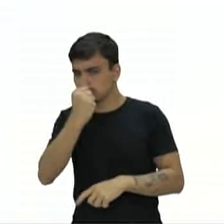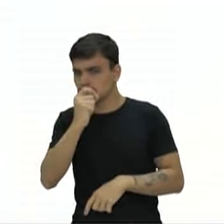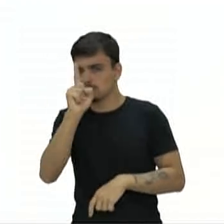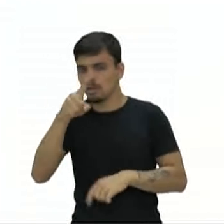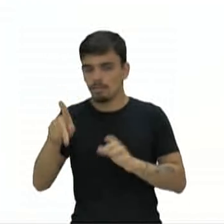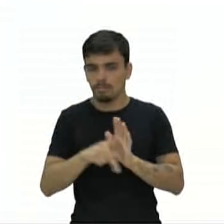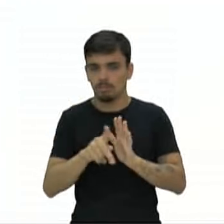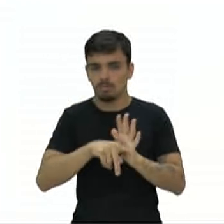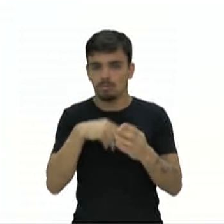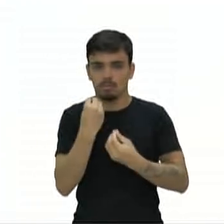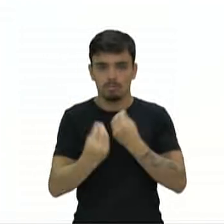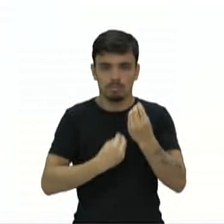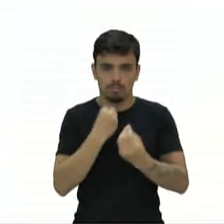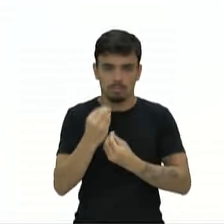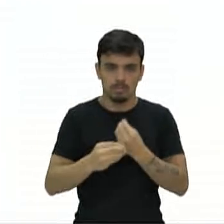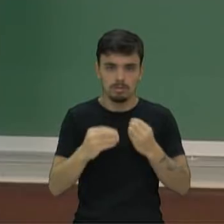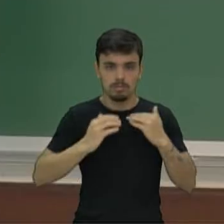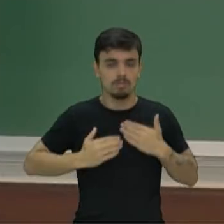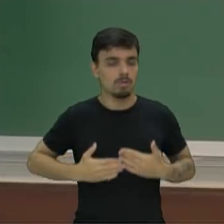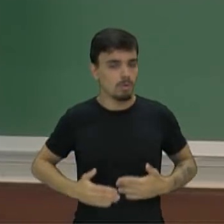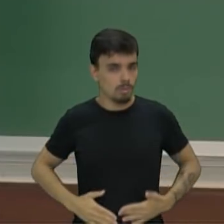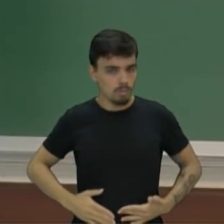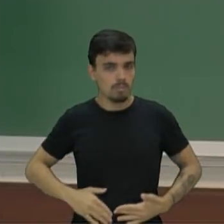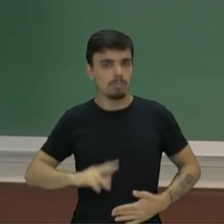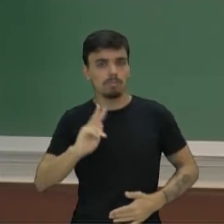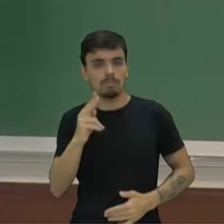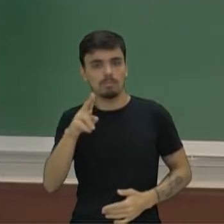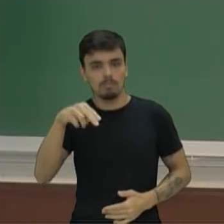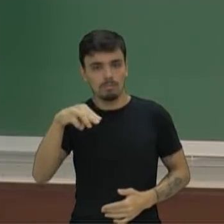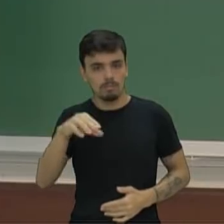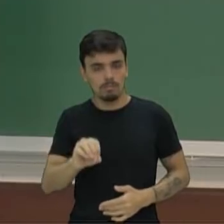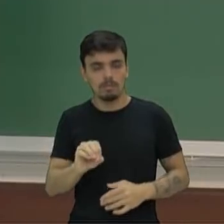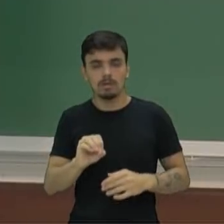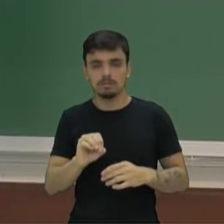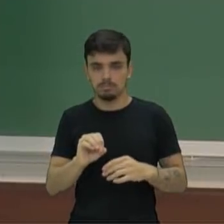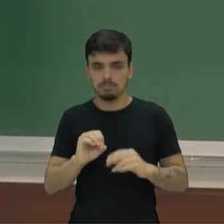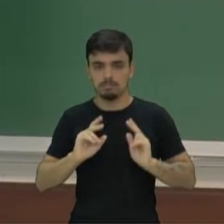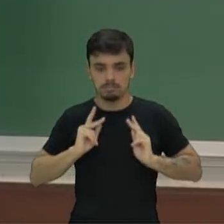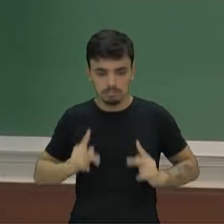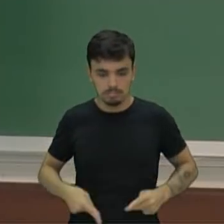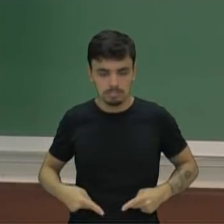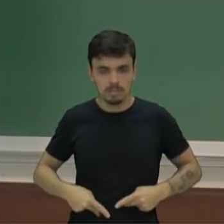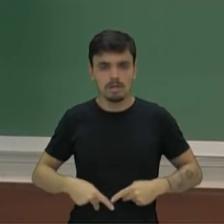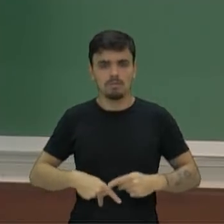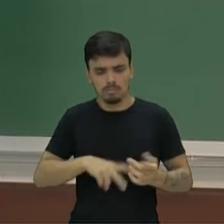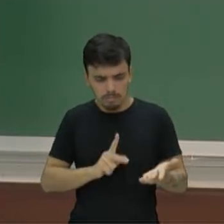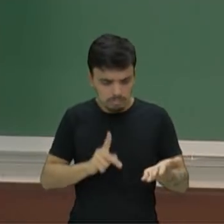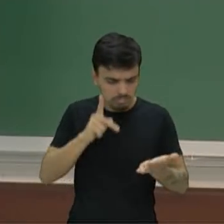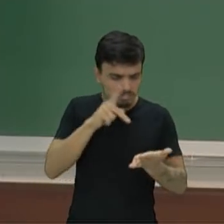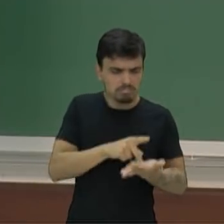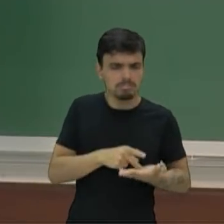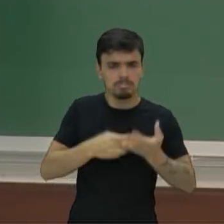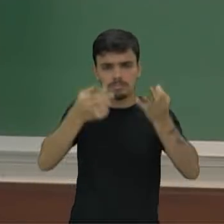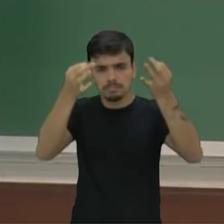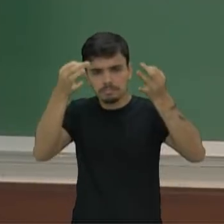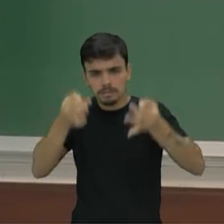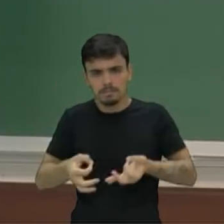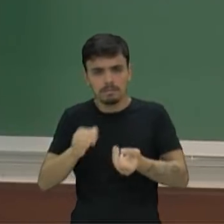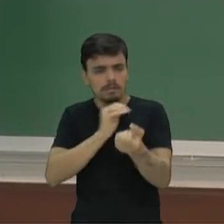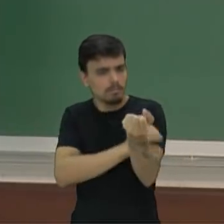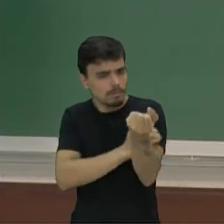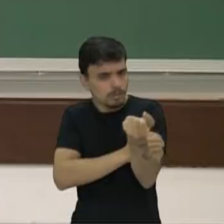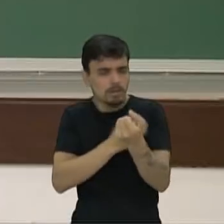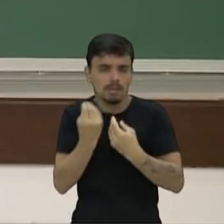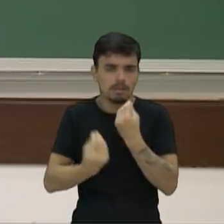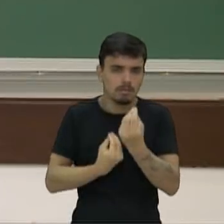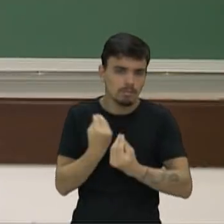nas proporções entre as partes do corpo humano. Então, quanto mais real, quanto mais perfeito a musculatura,